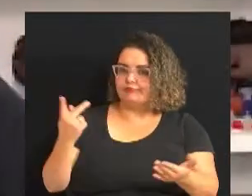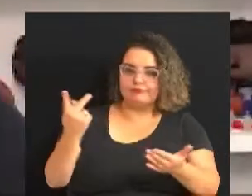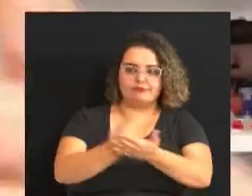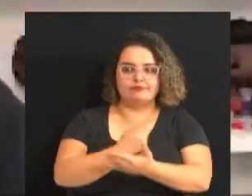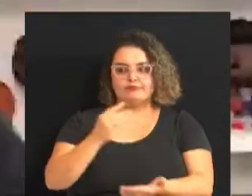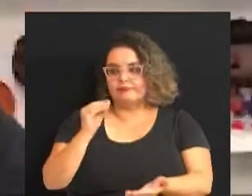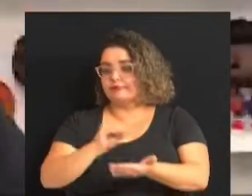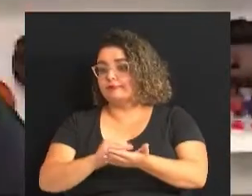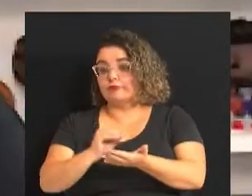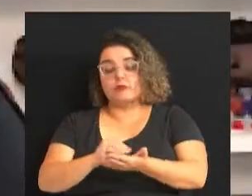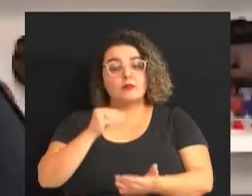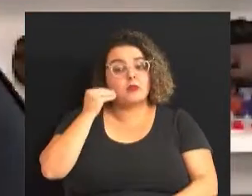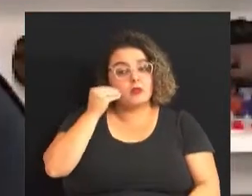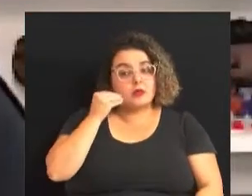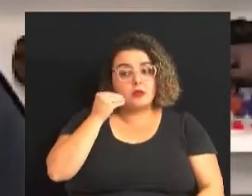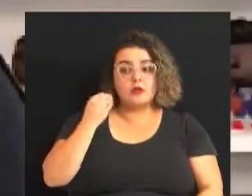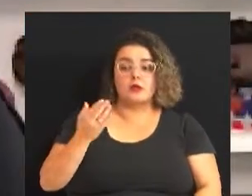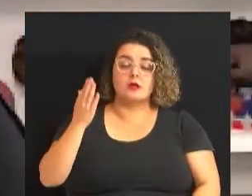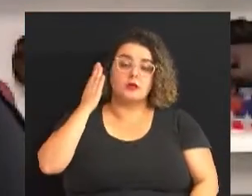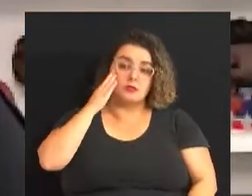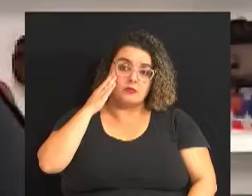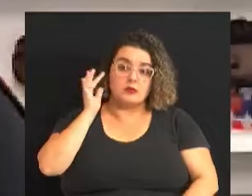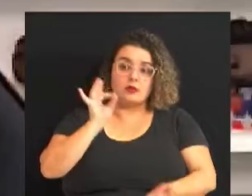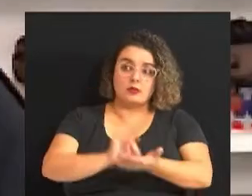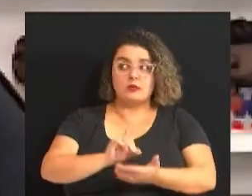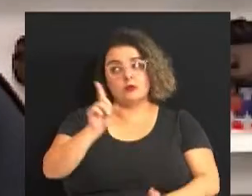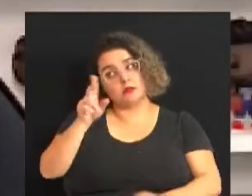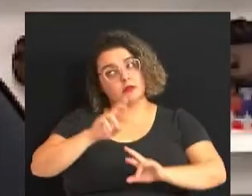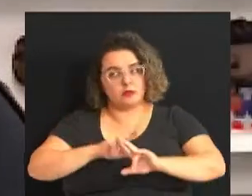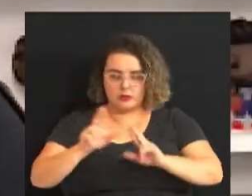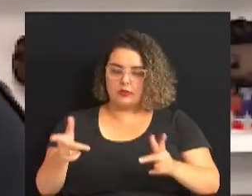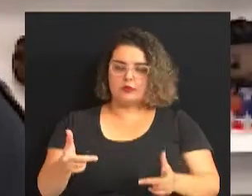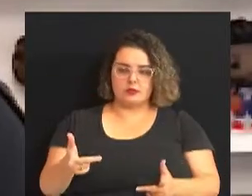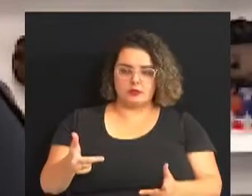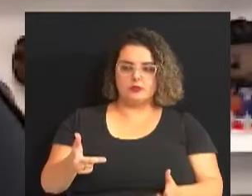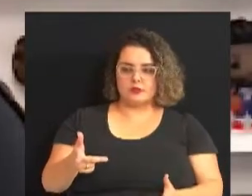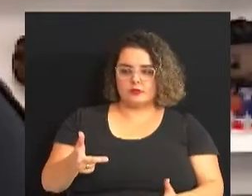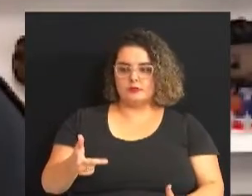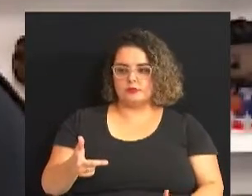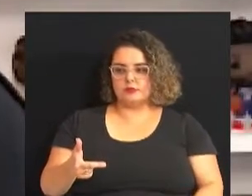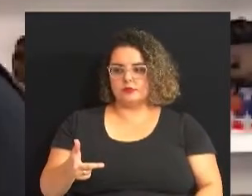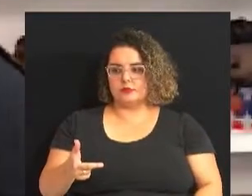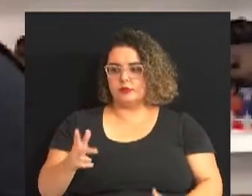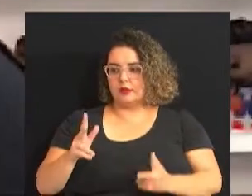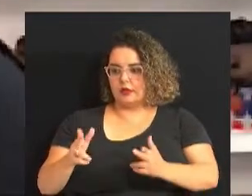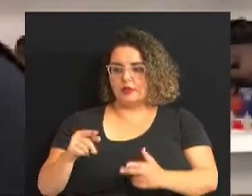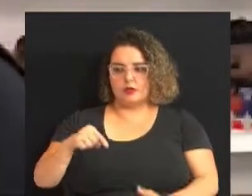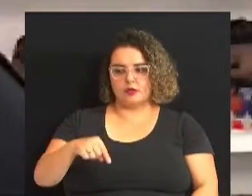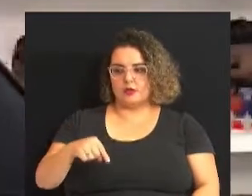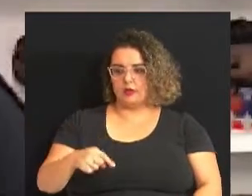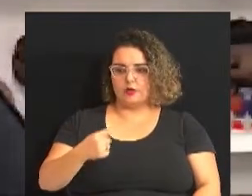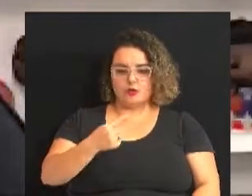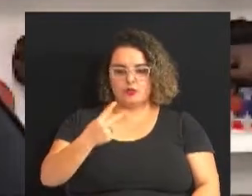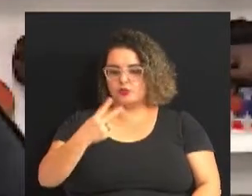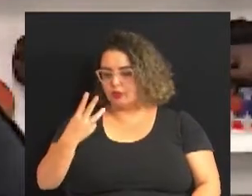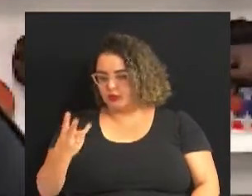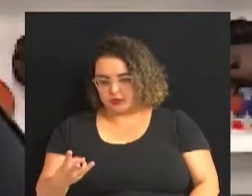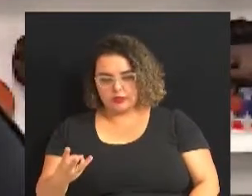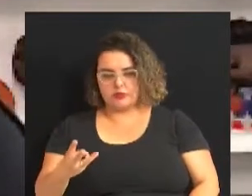de experiência, porque a gente sabe que a realidade lá é outra. Eu acho que lá, do mesmo jeito que aqui surgem 1, 2, 3